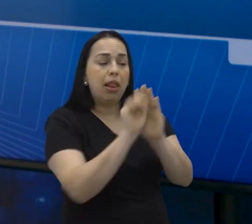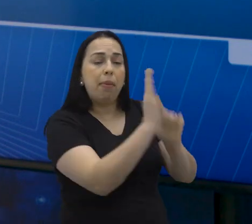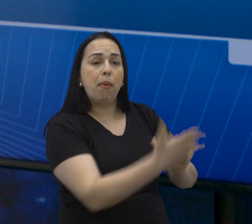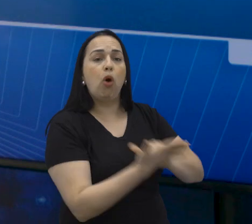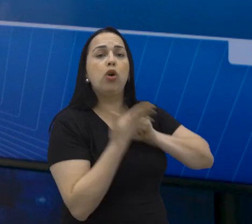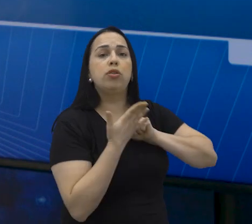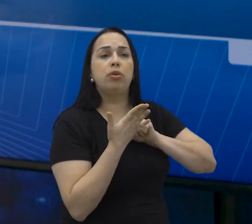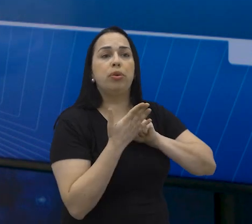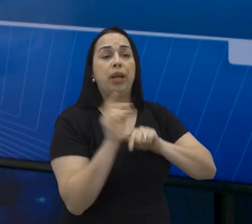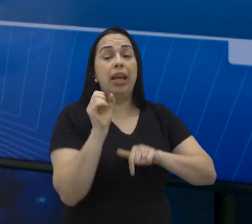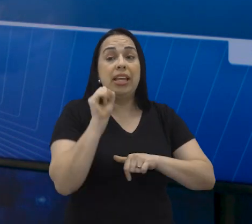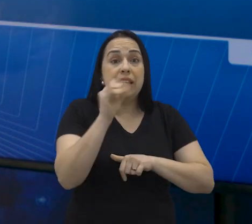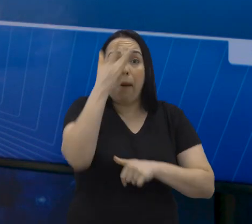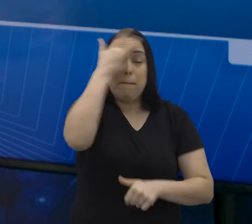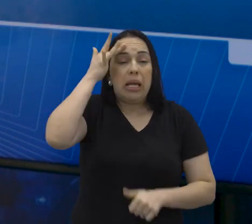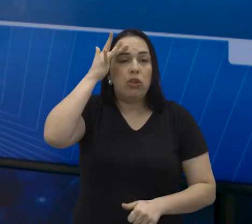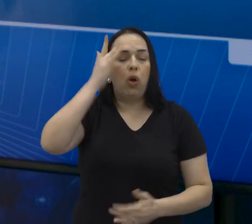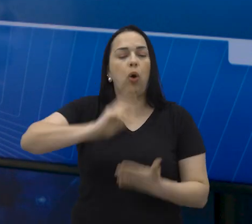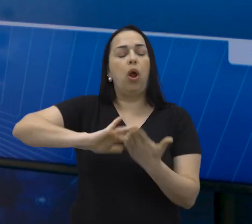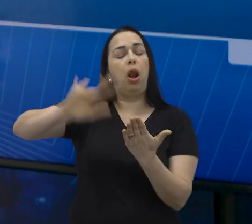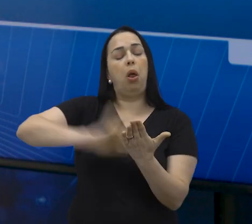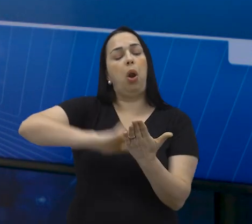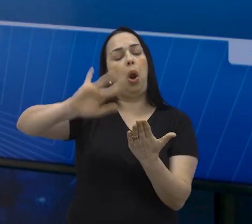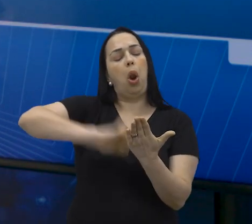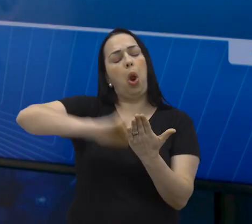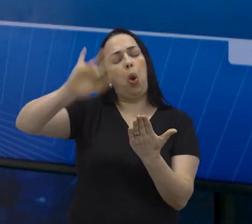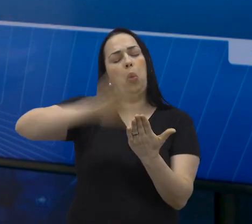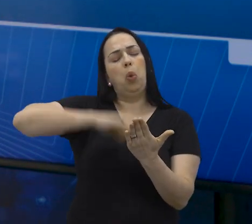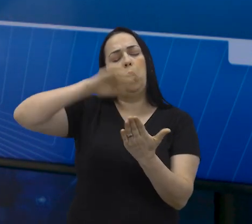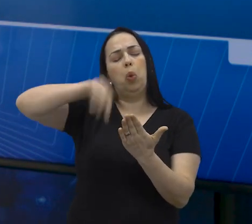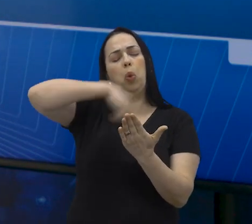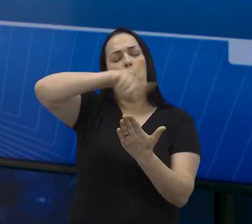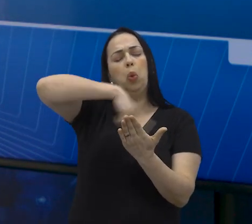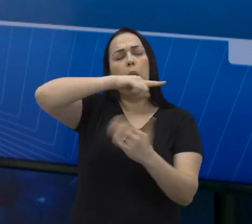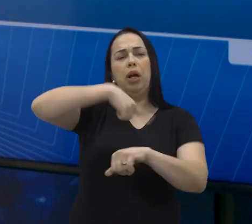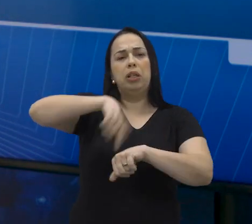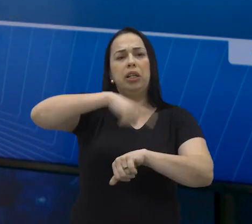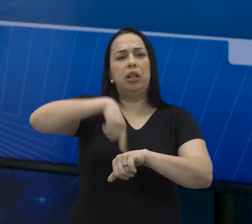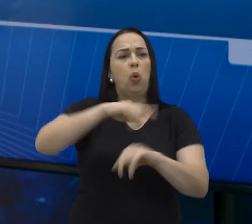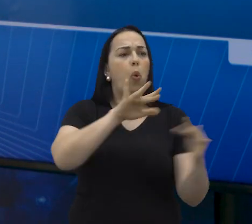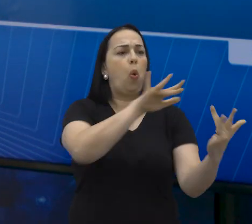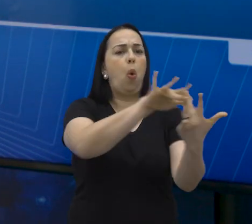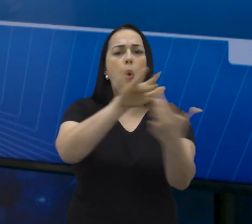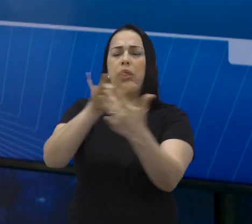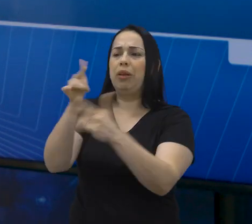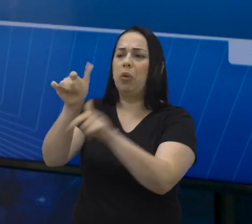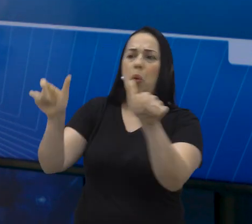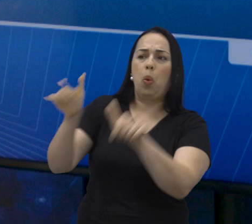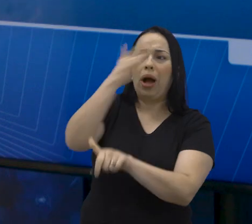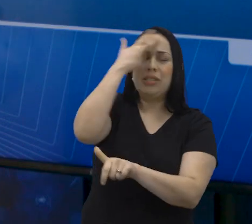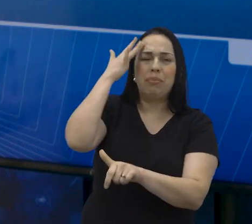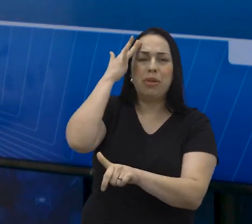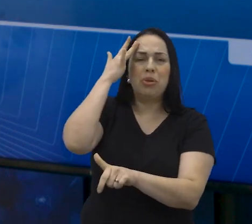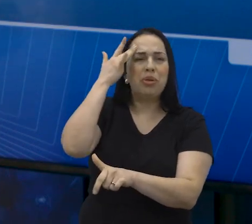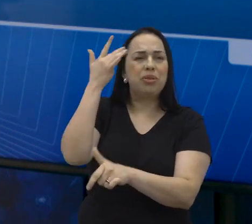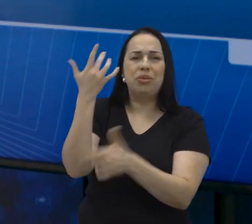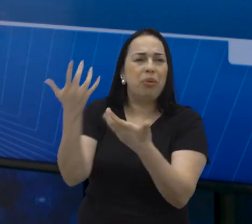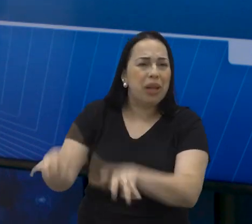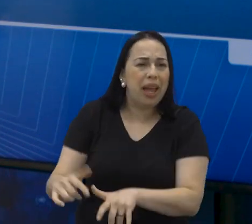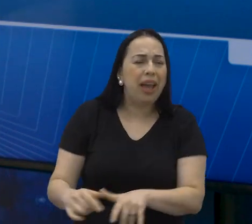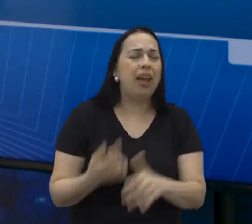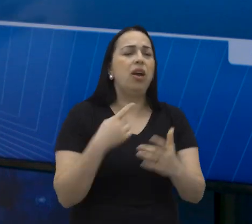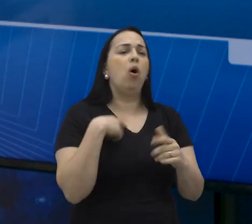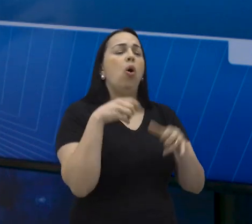vêm mostrar esse exagero, quando a pessoa começa a abrir mão de socializar, de sair do